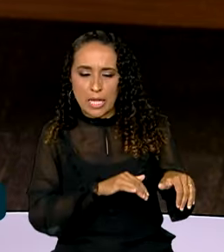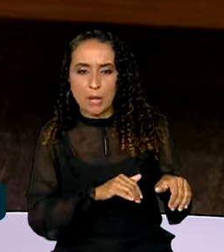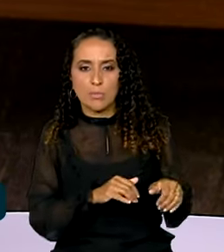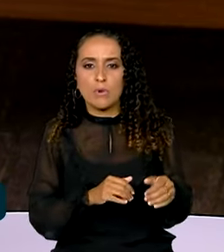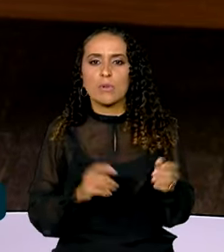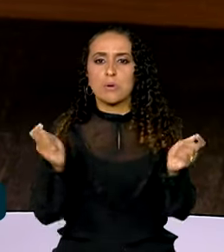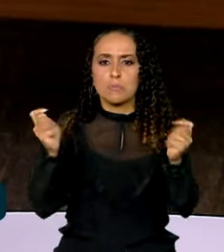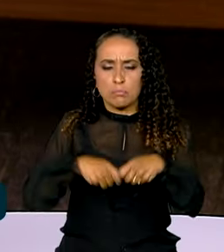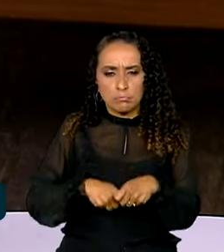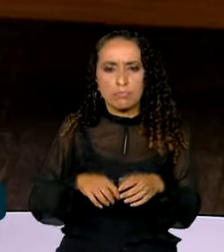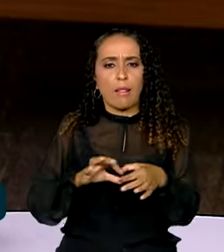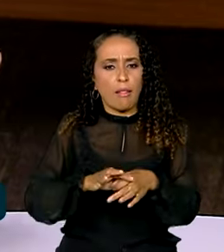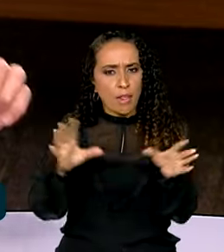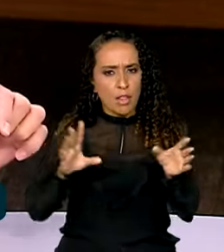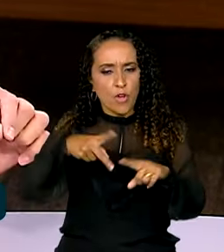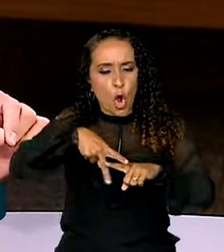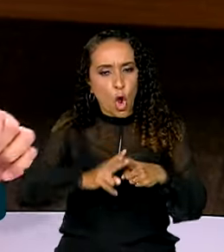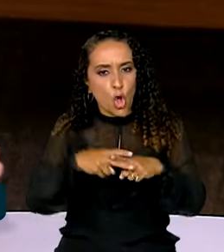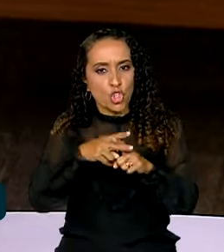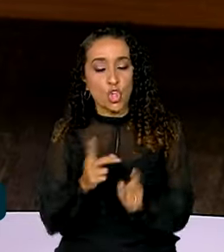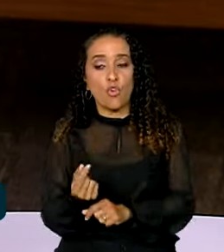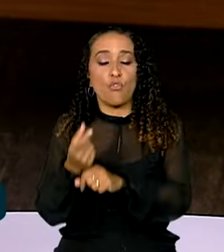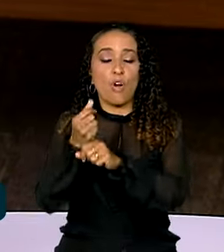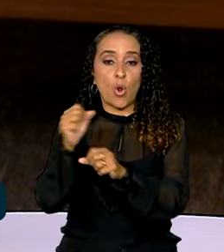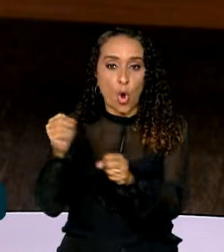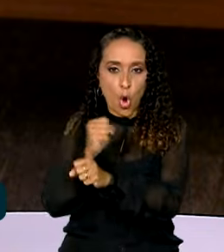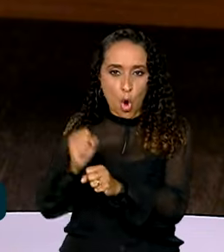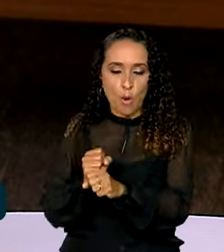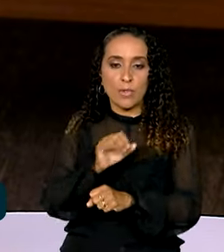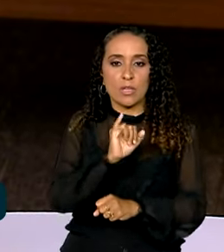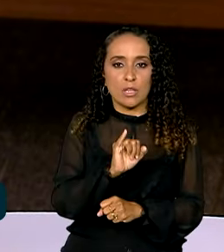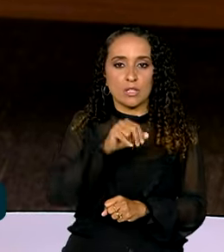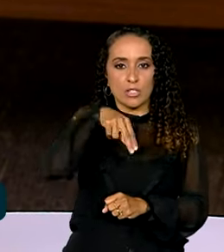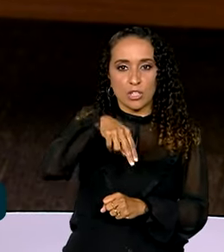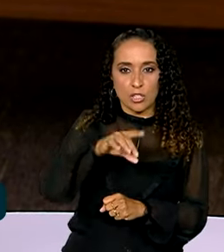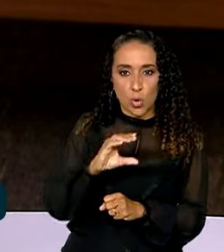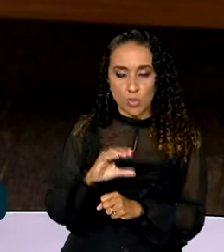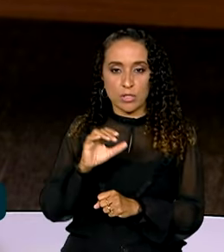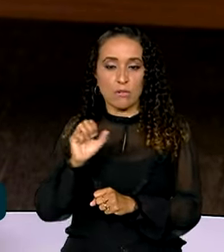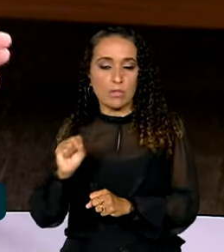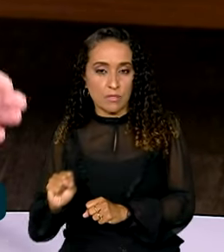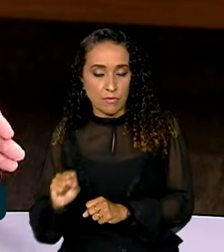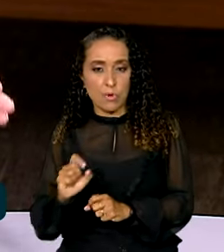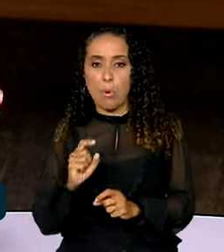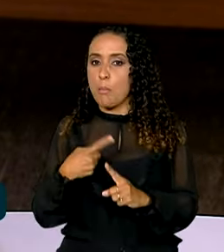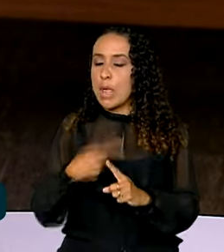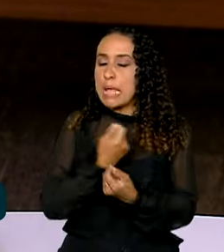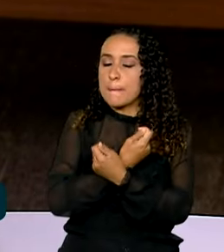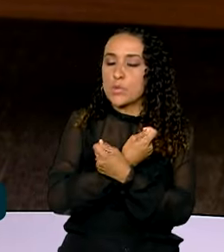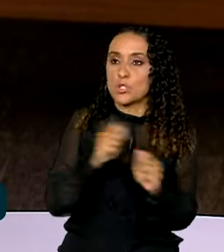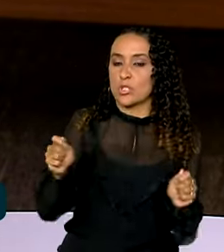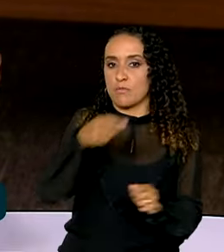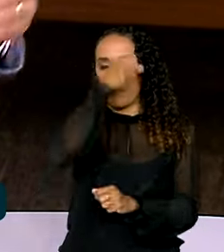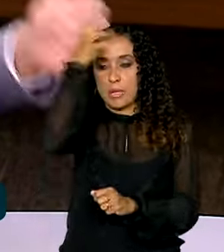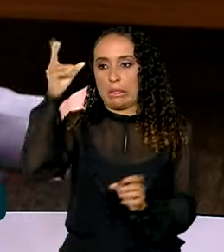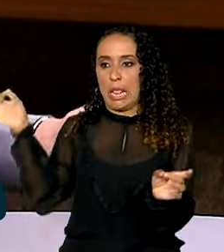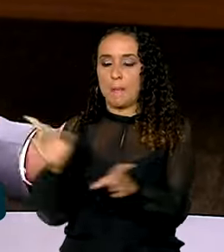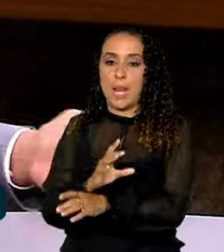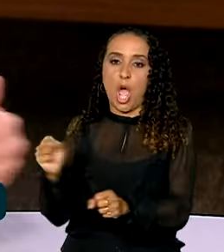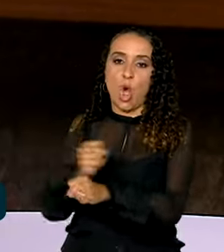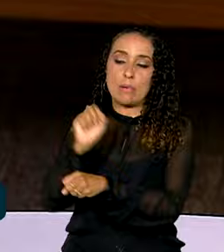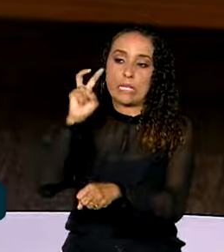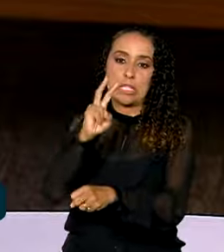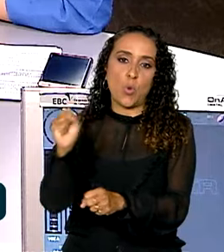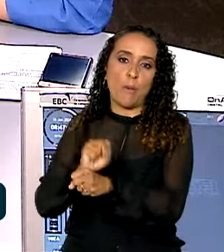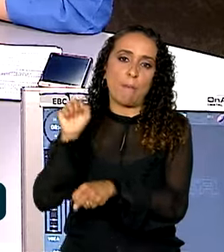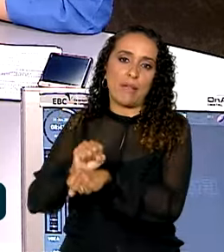permitindo corrigir o valor dessa obra pelo Índice Nacional da Construção Civil, porque é impossível um prefeito terminar a obra que está 5 anos